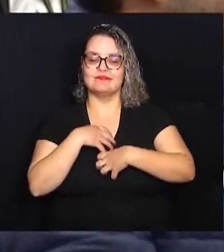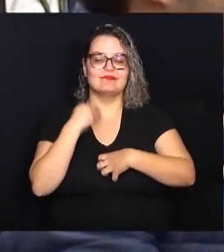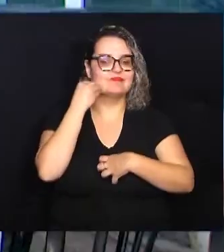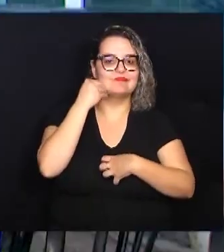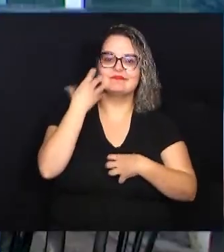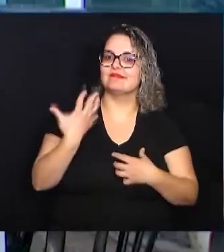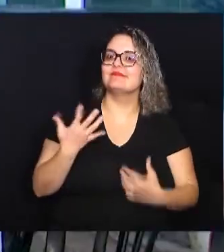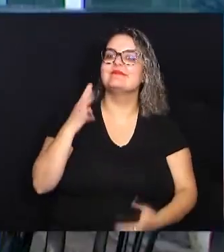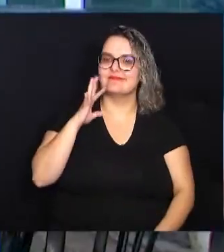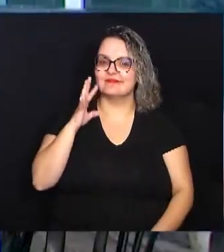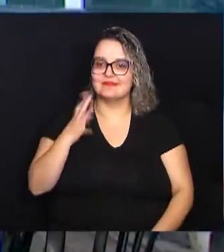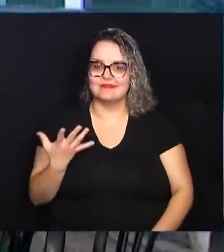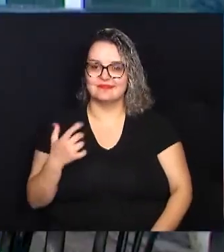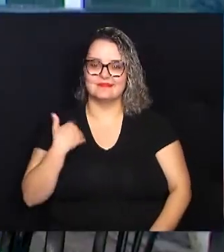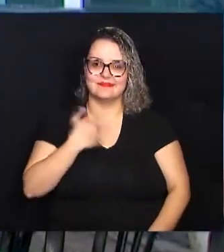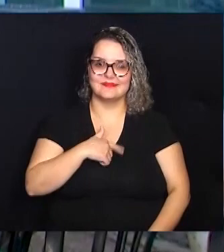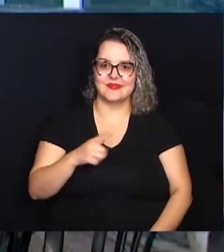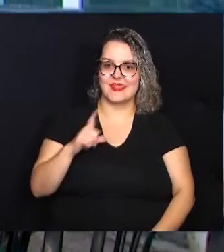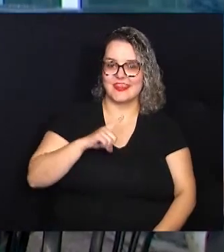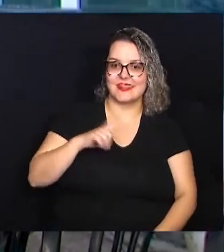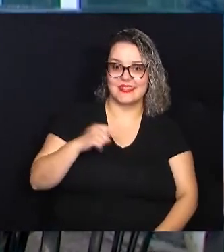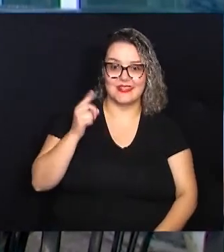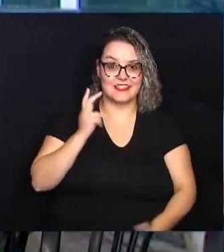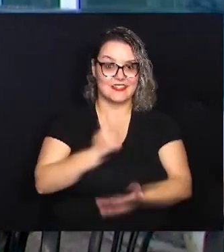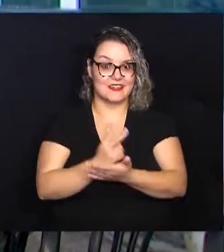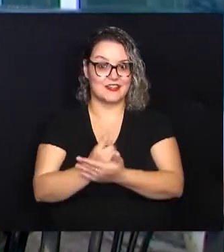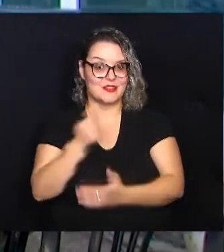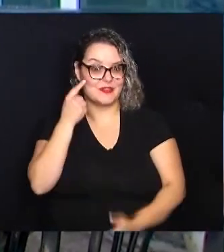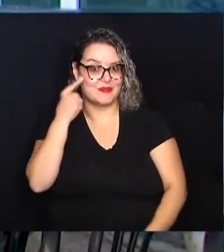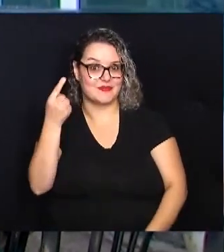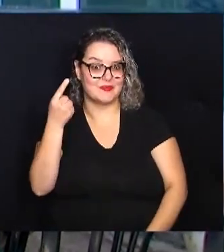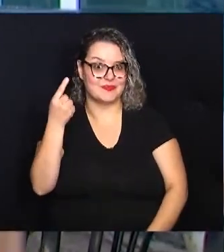muito legal. A gente tem sempre aquela ideia